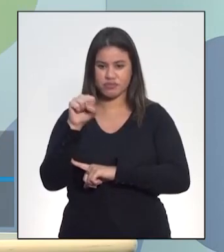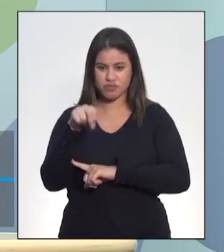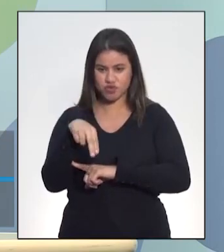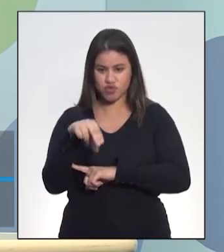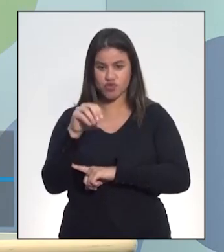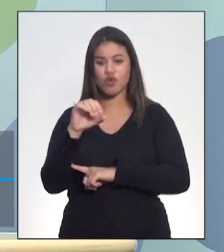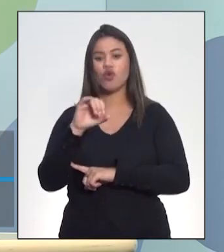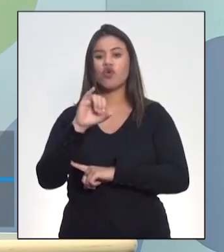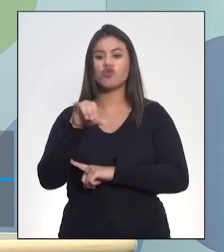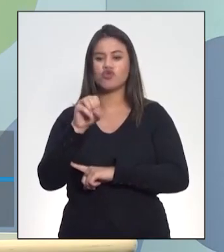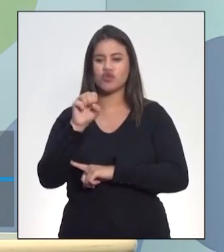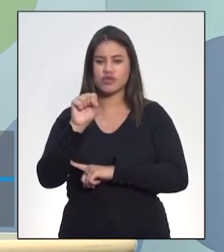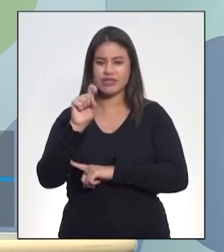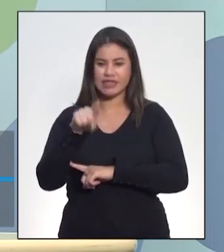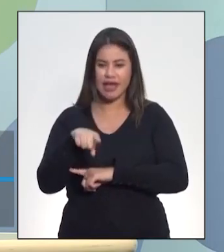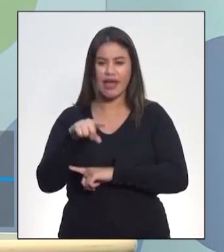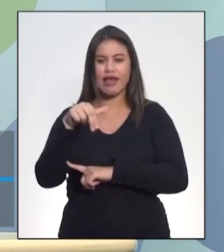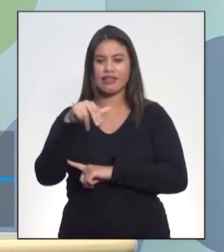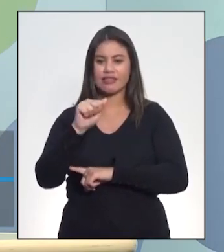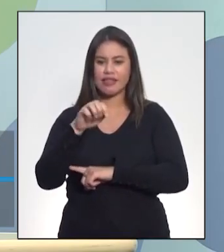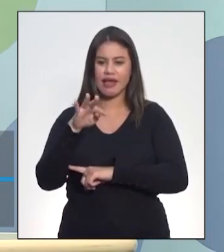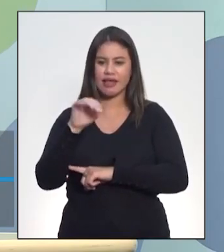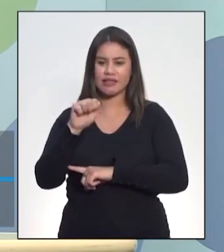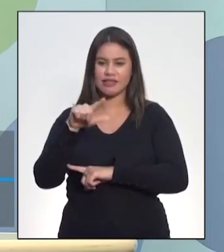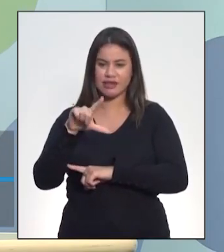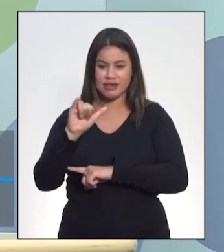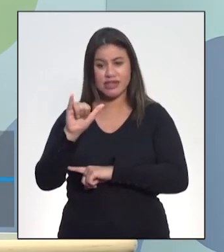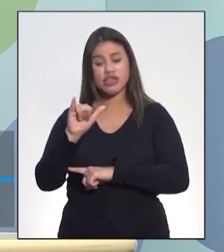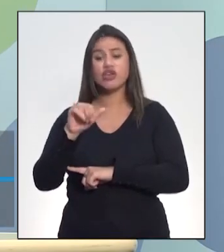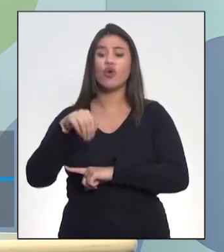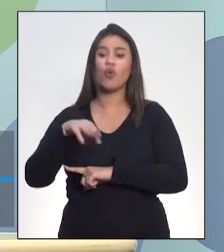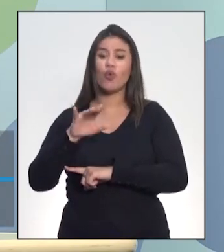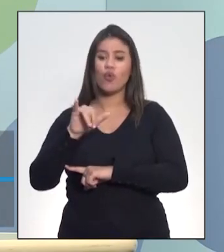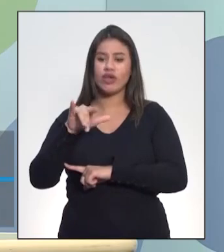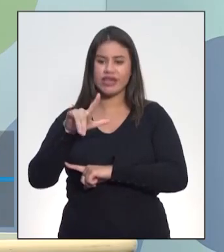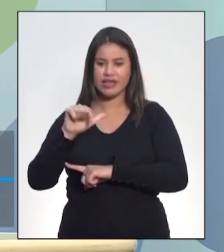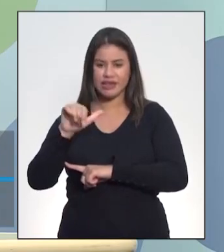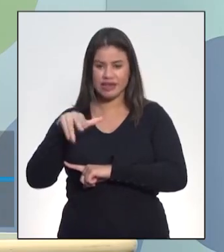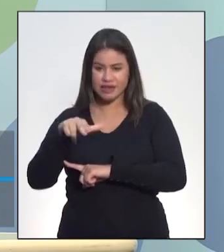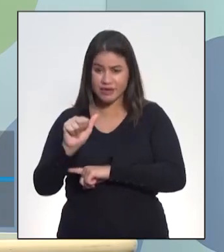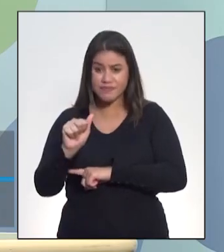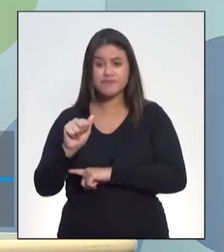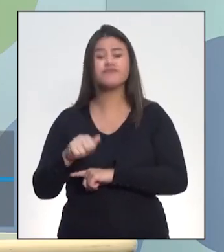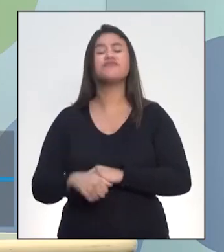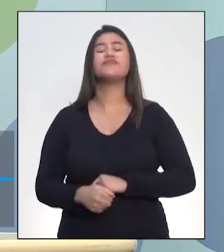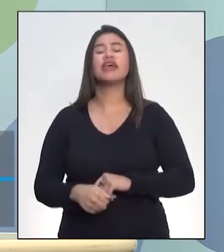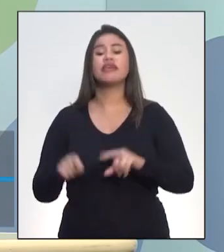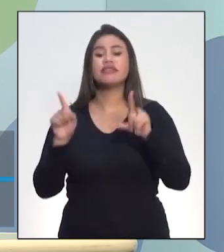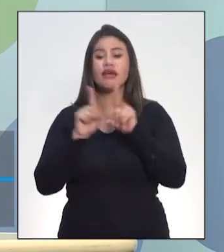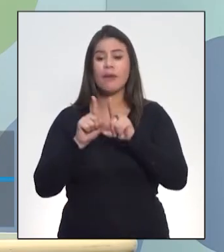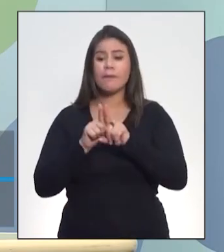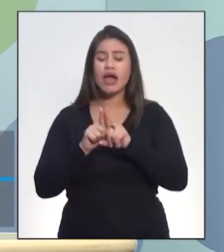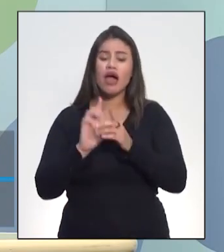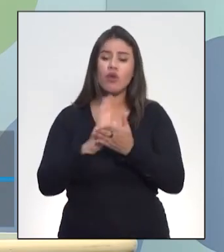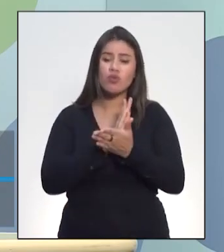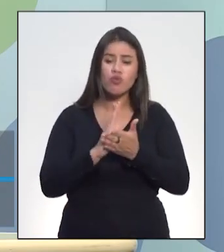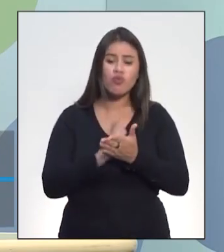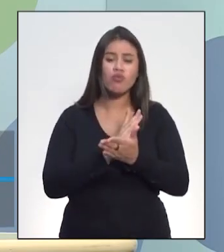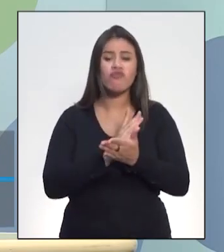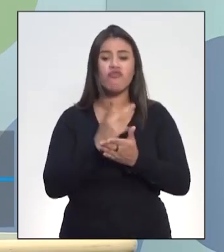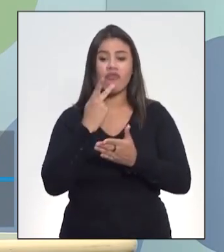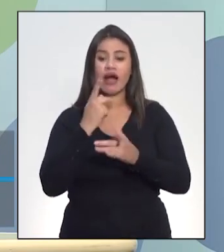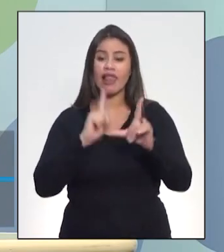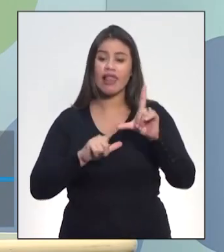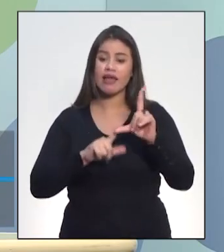Miguel, a Nathalie, o William. Mas nós tivemos também muitos alunos falando que é a letra D, como o